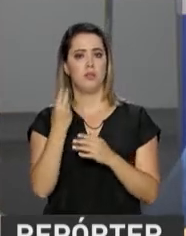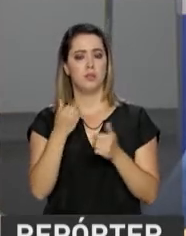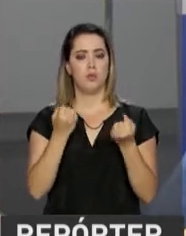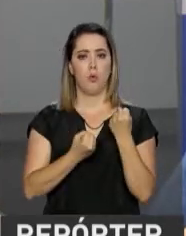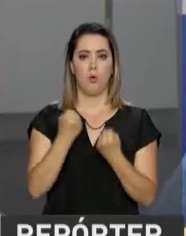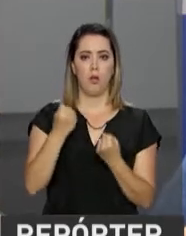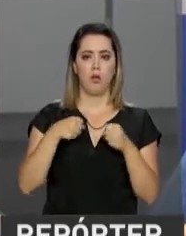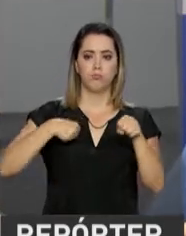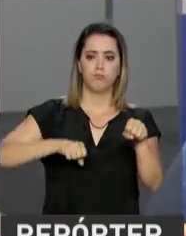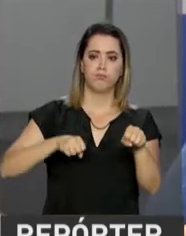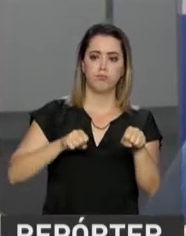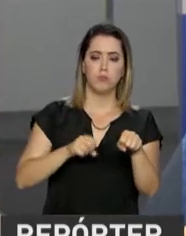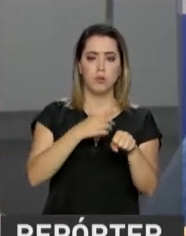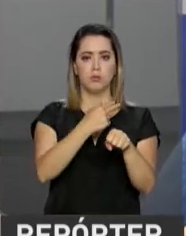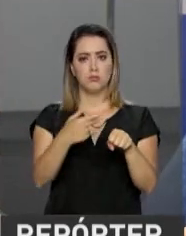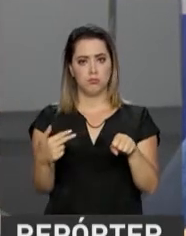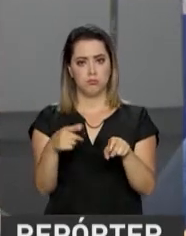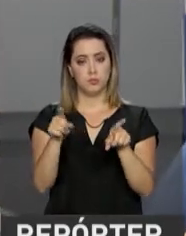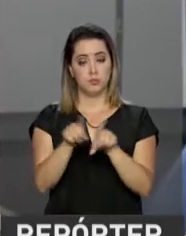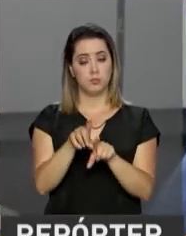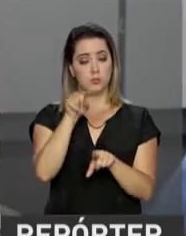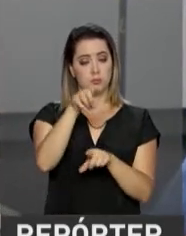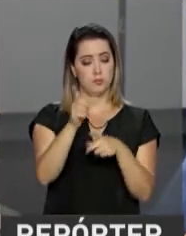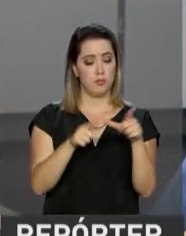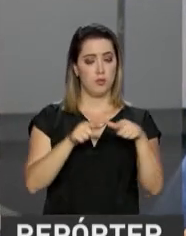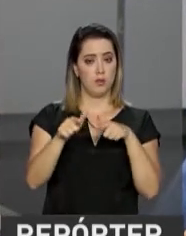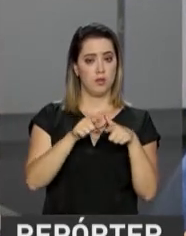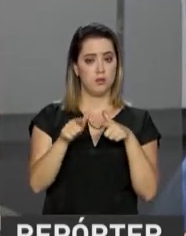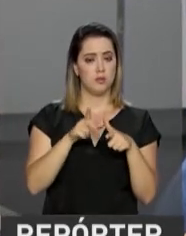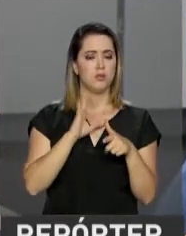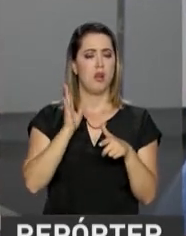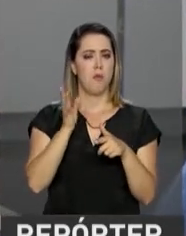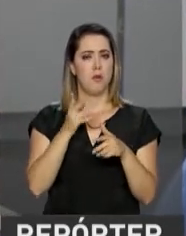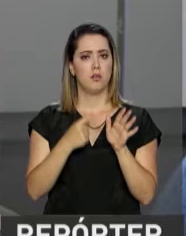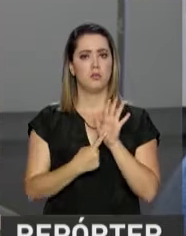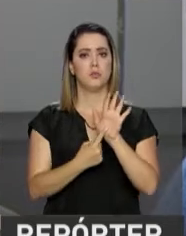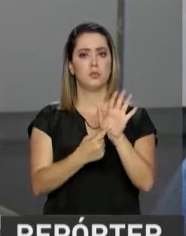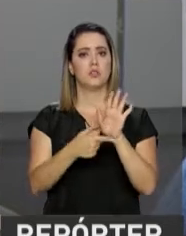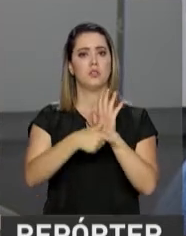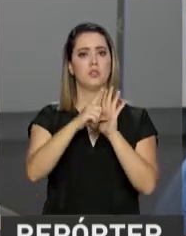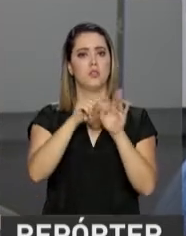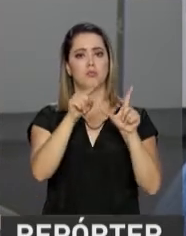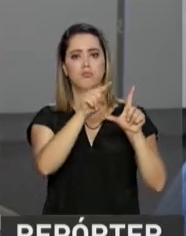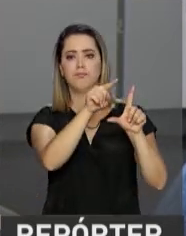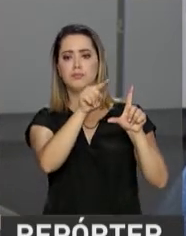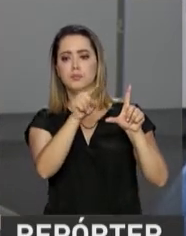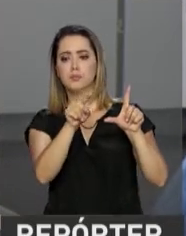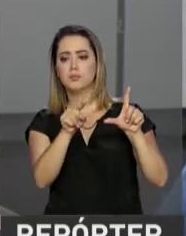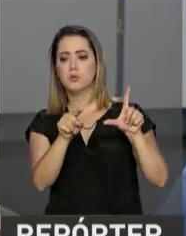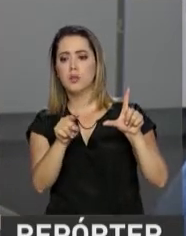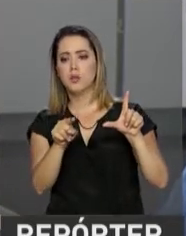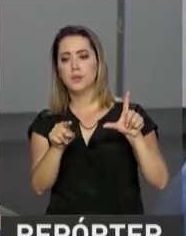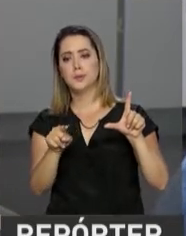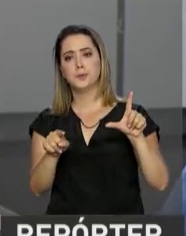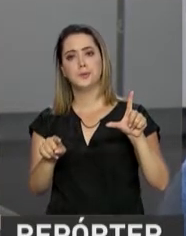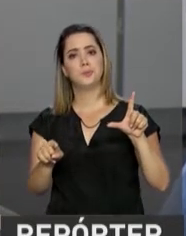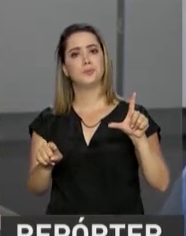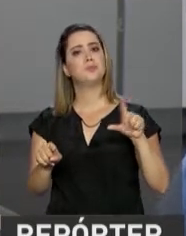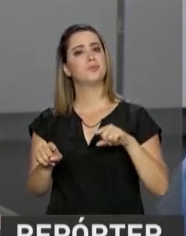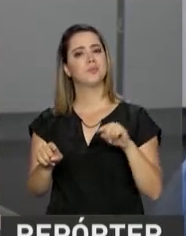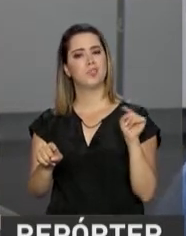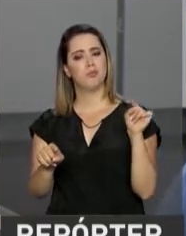partes e peças essa atividade foi mostrado perdas importantes no passado então elas vêm de uma